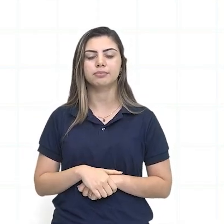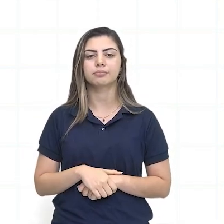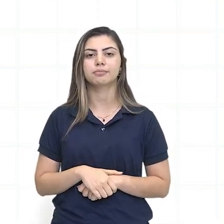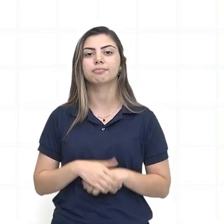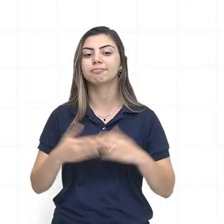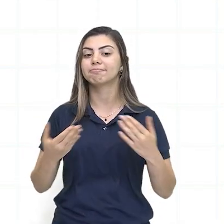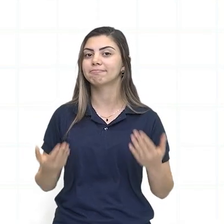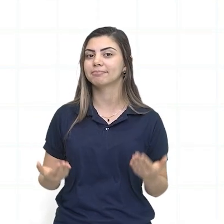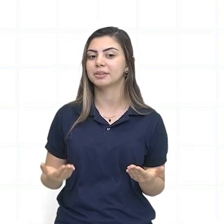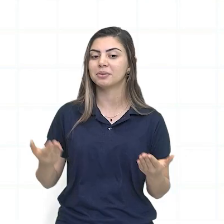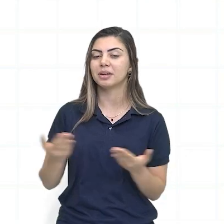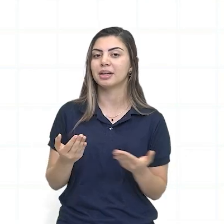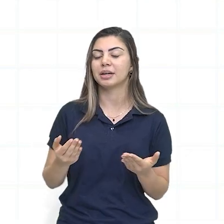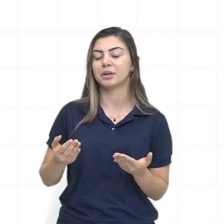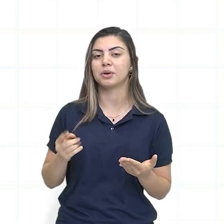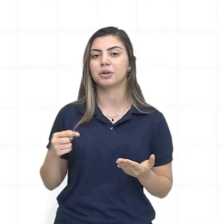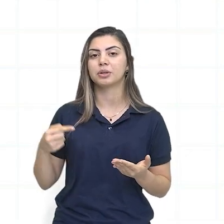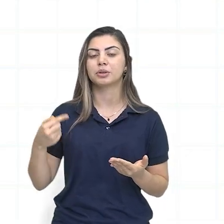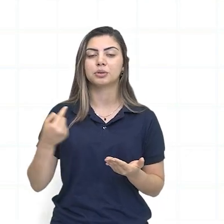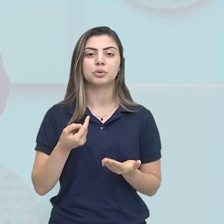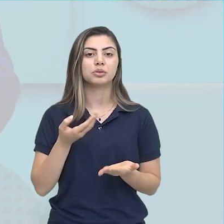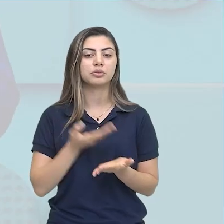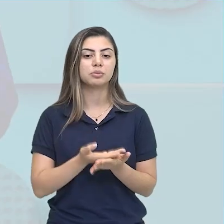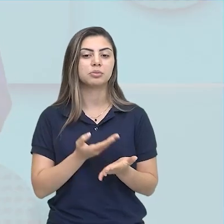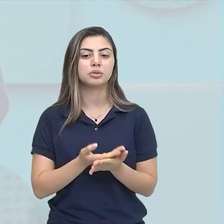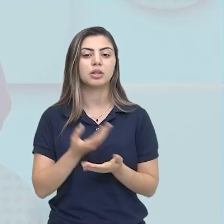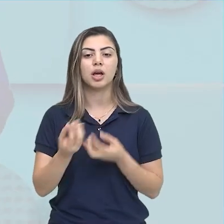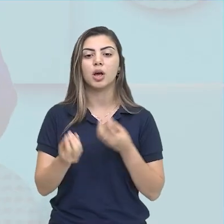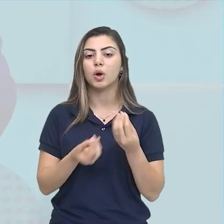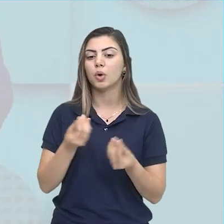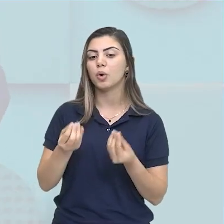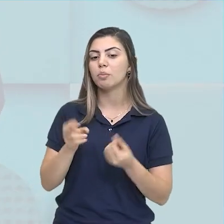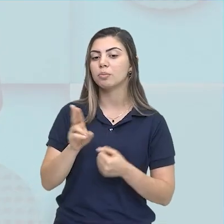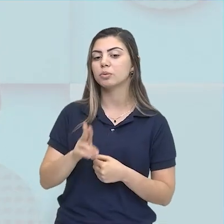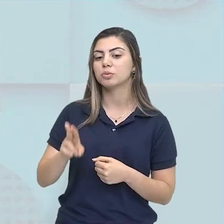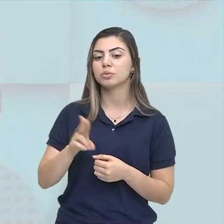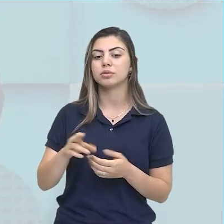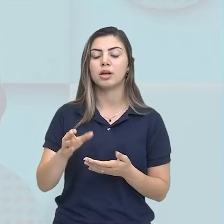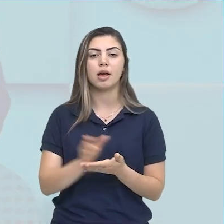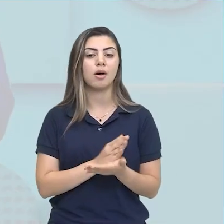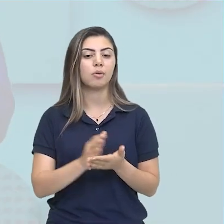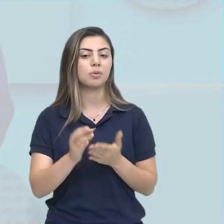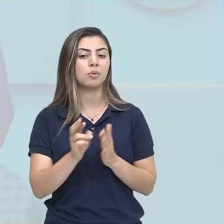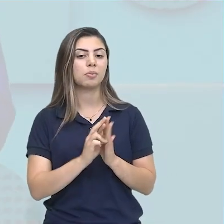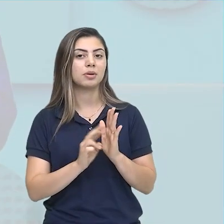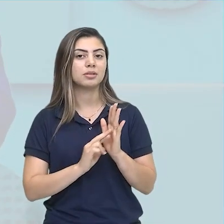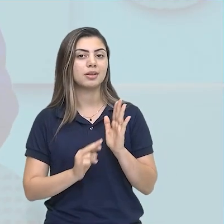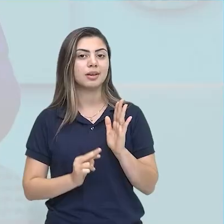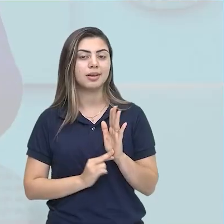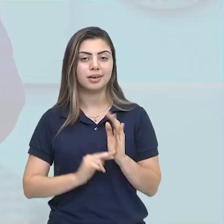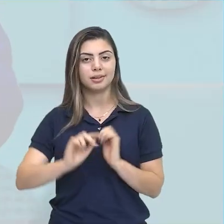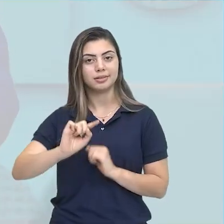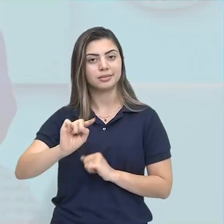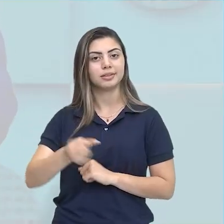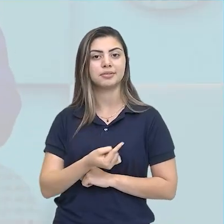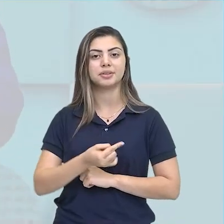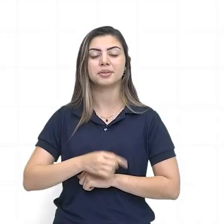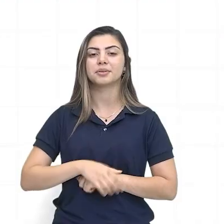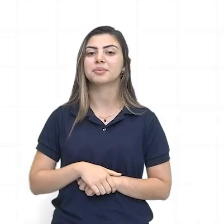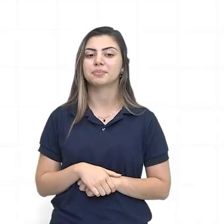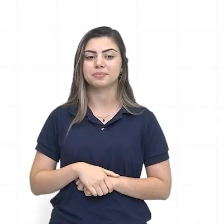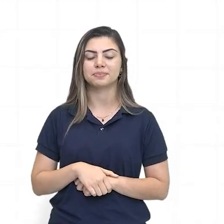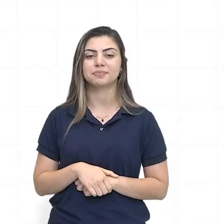vamos agora ver como é que nós vamos utilizar algumas das regras de pontuação da vírgula. Vamos a